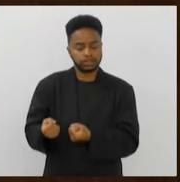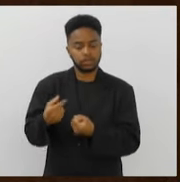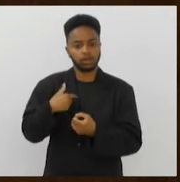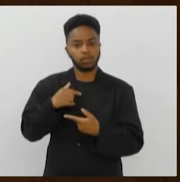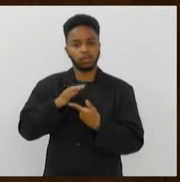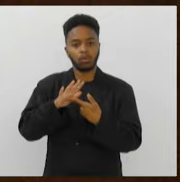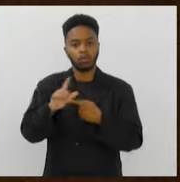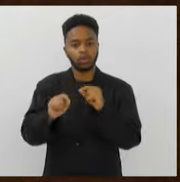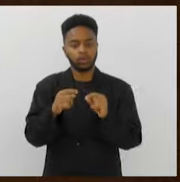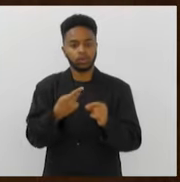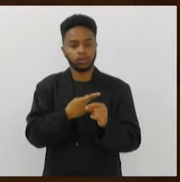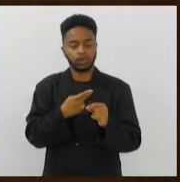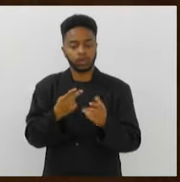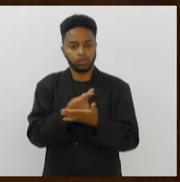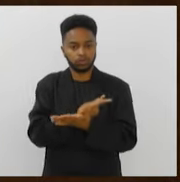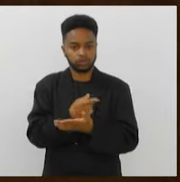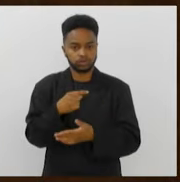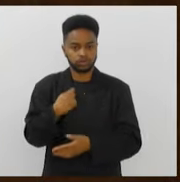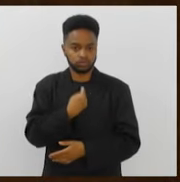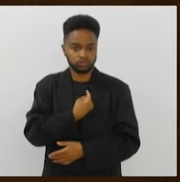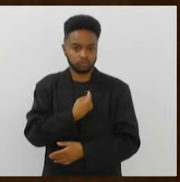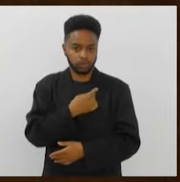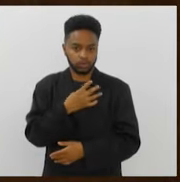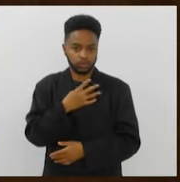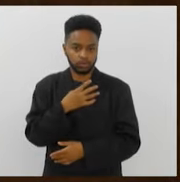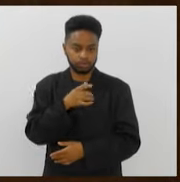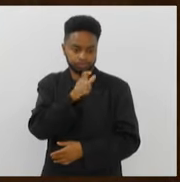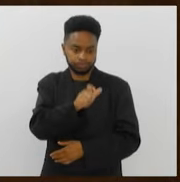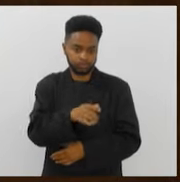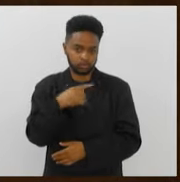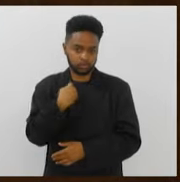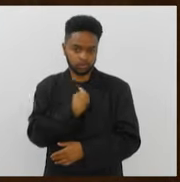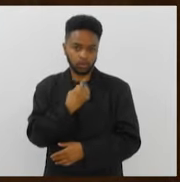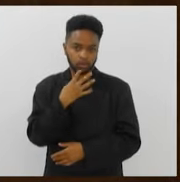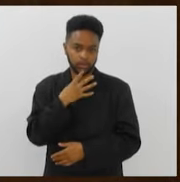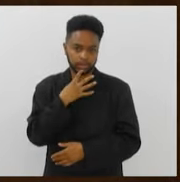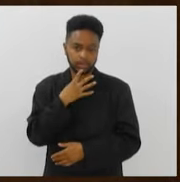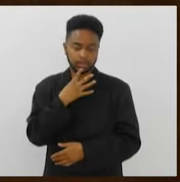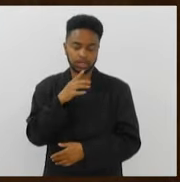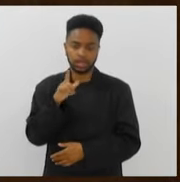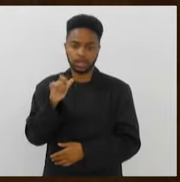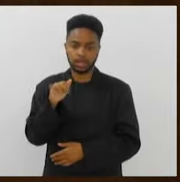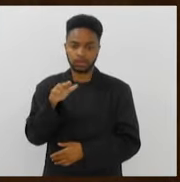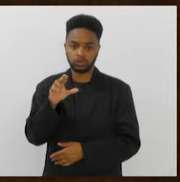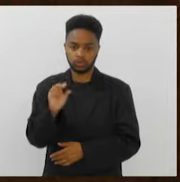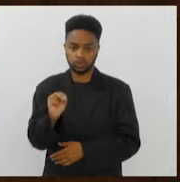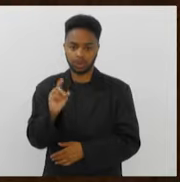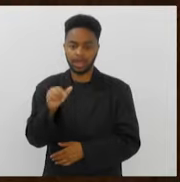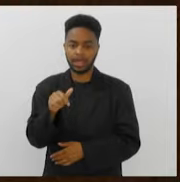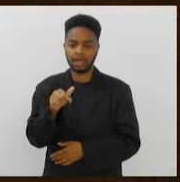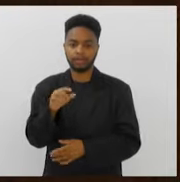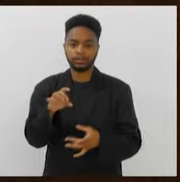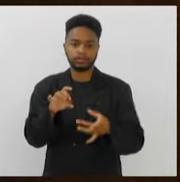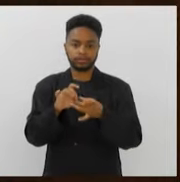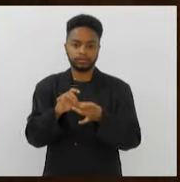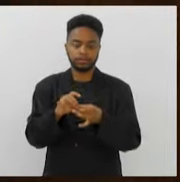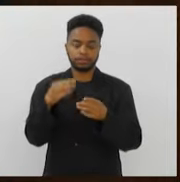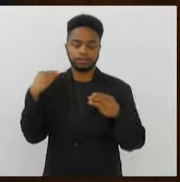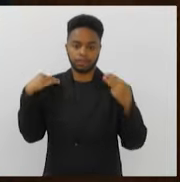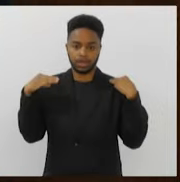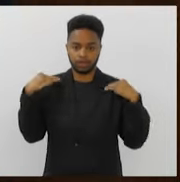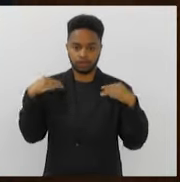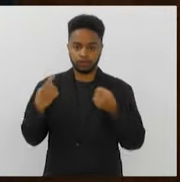com um conhecido nosso essa semana no Rio de Janeiro, Leandro Araújo Oliveira, sargento da Marinha, voltando para sua